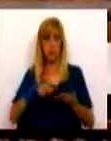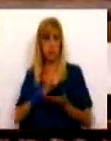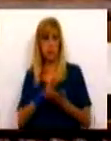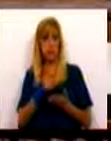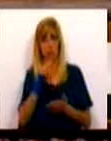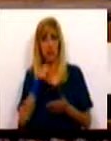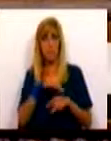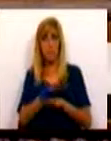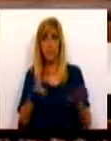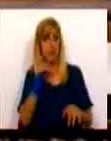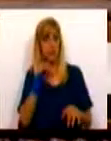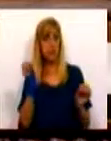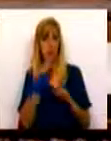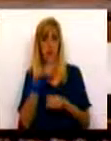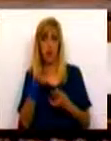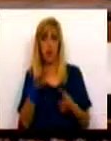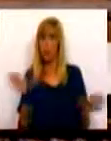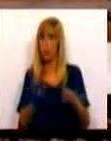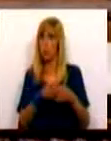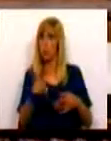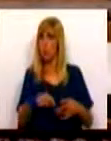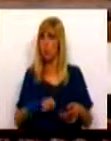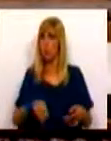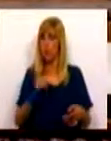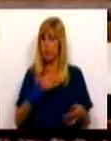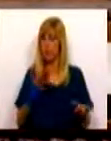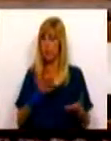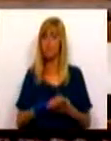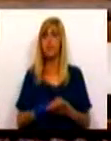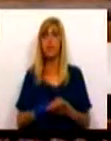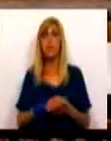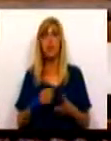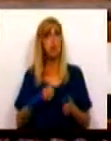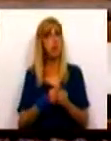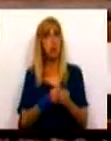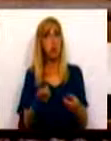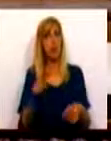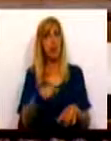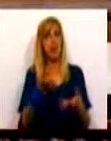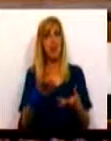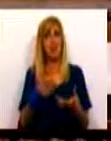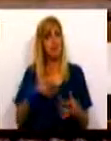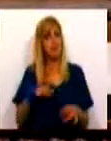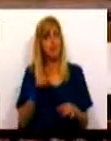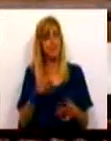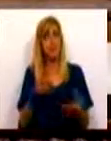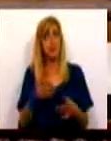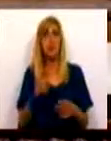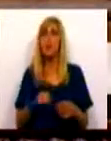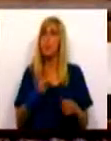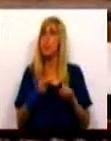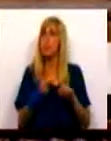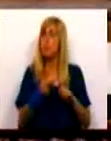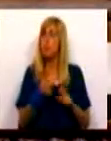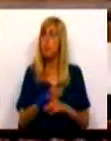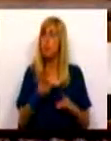praias não vigiadas. O Grupo Parlamentar do Partido Socialista não acompanha esta pretensão. Primeiro, porque